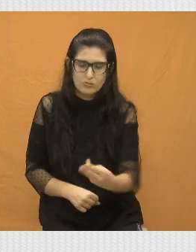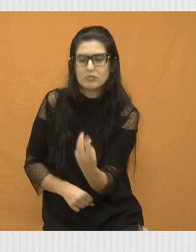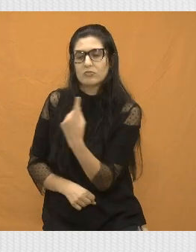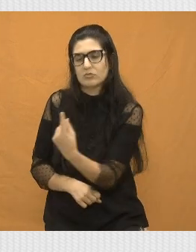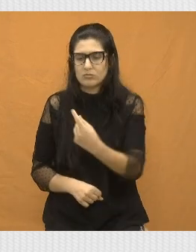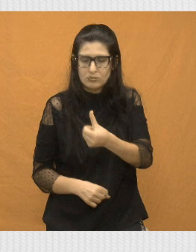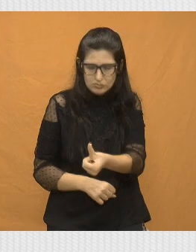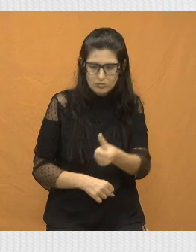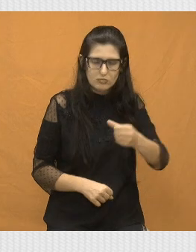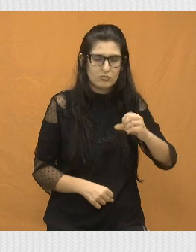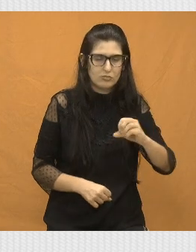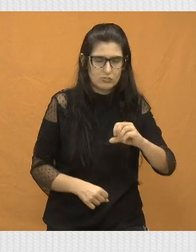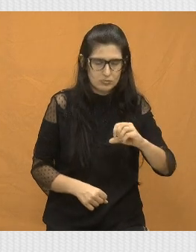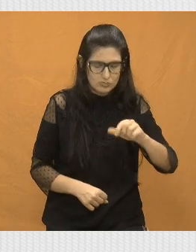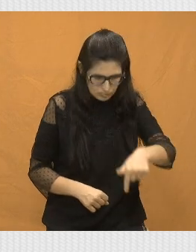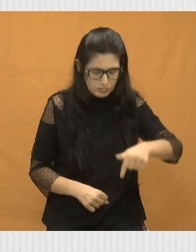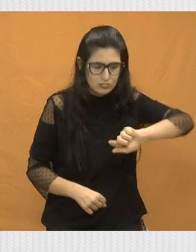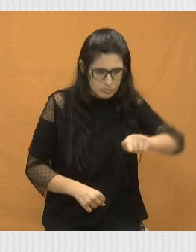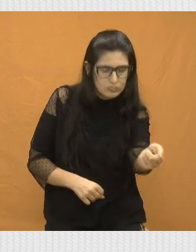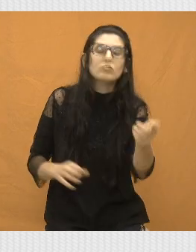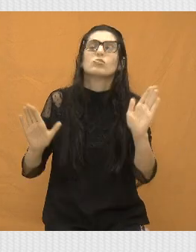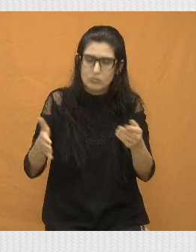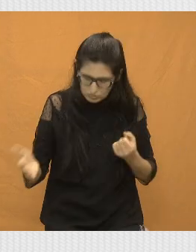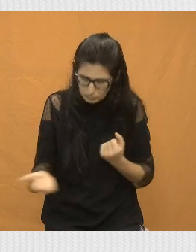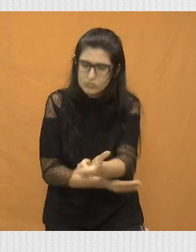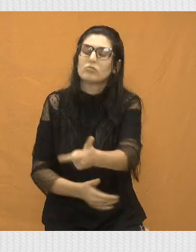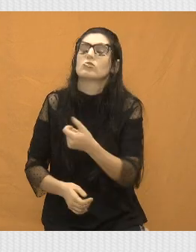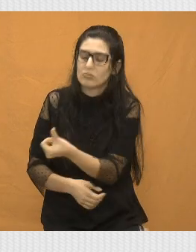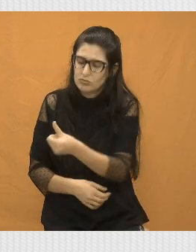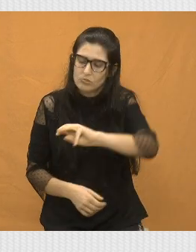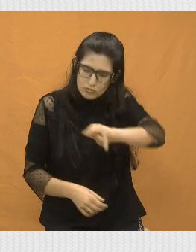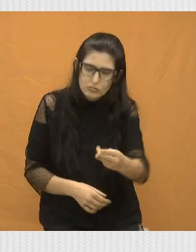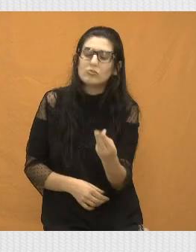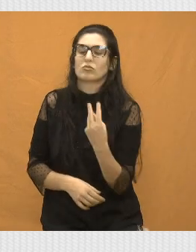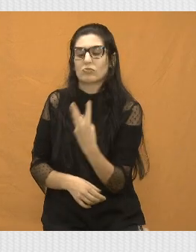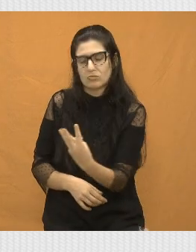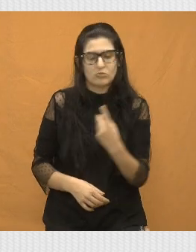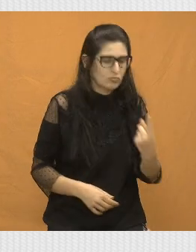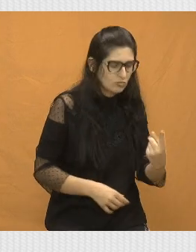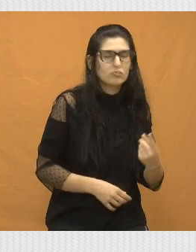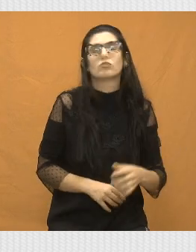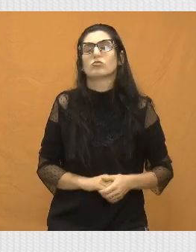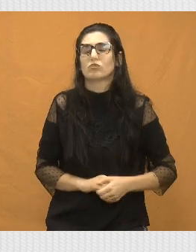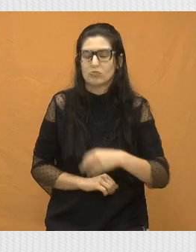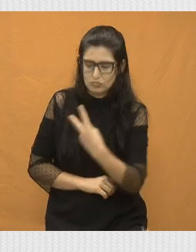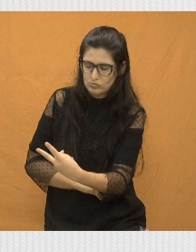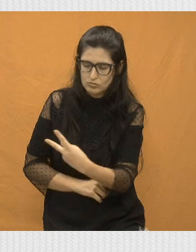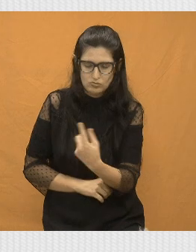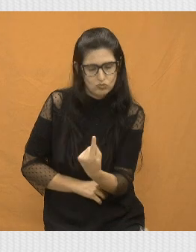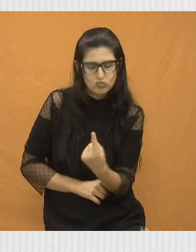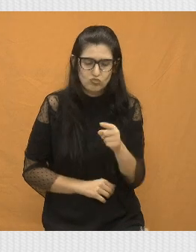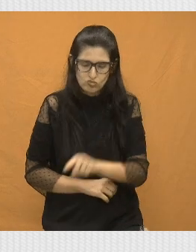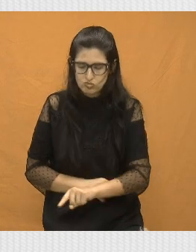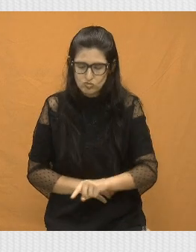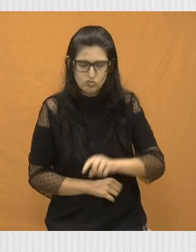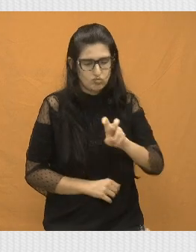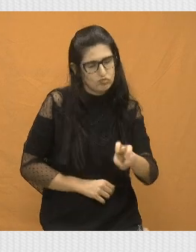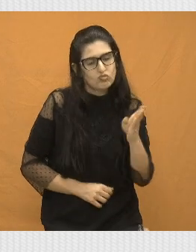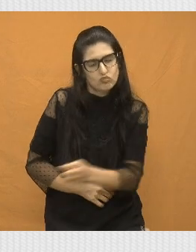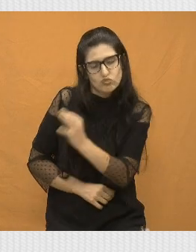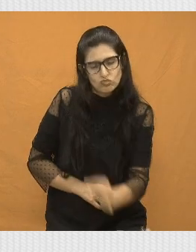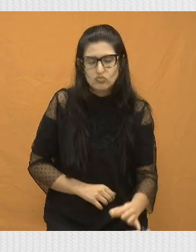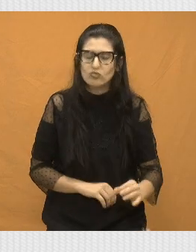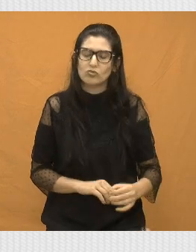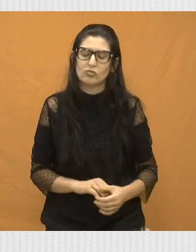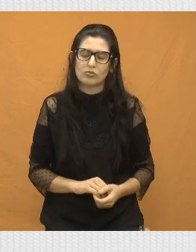28.167.000, já liquidado no primeiro quadrimestre 6.031.000, chegando ao patamar de 21,5%.